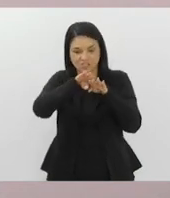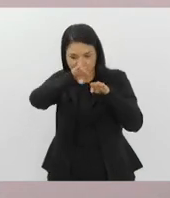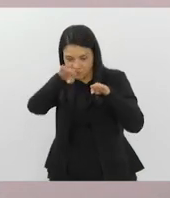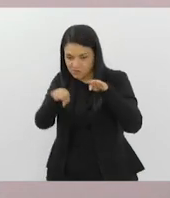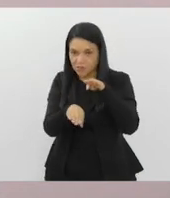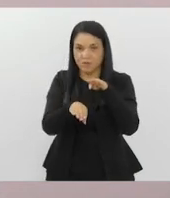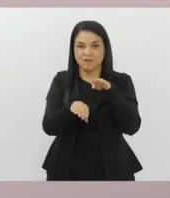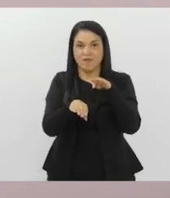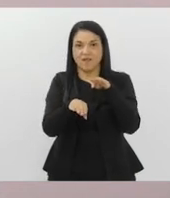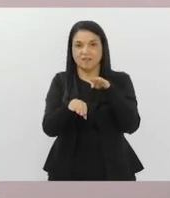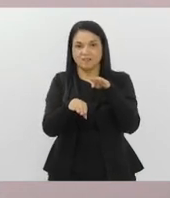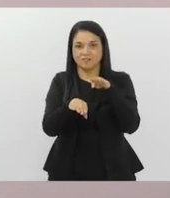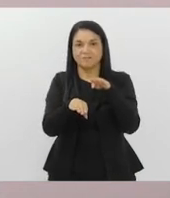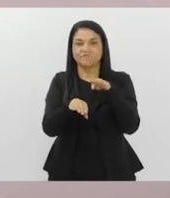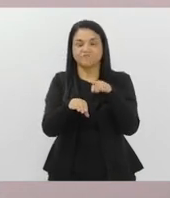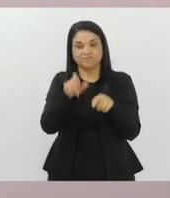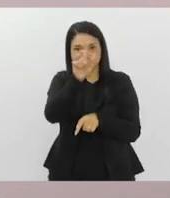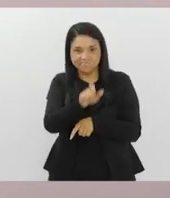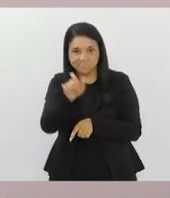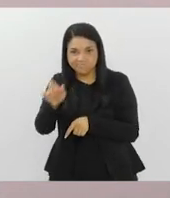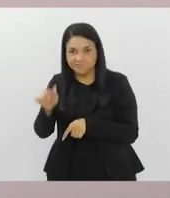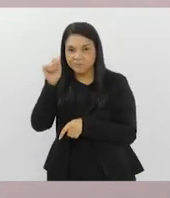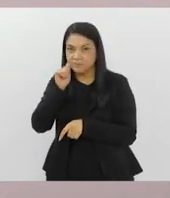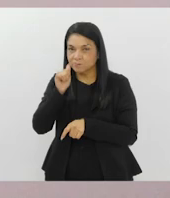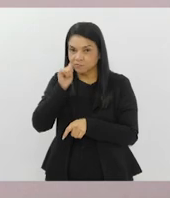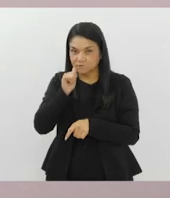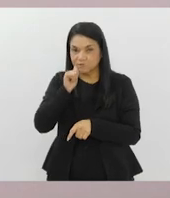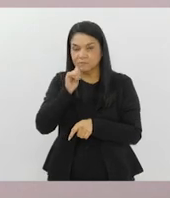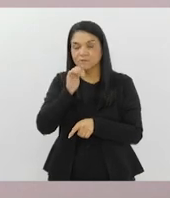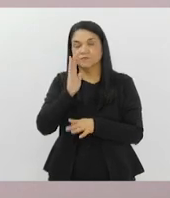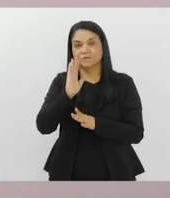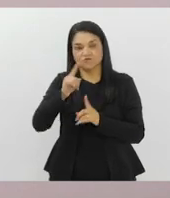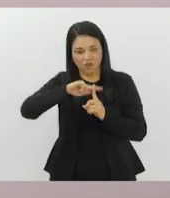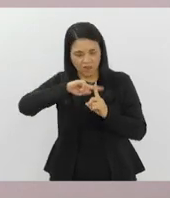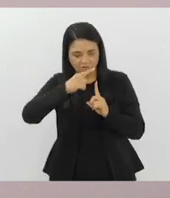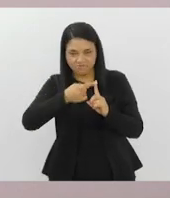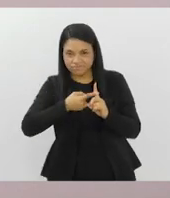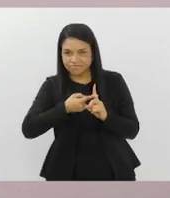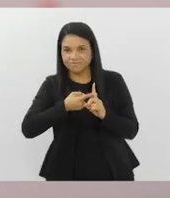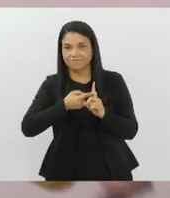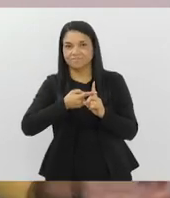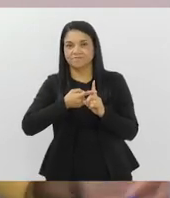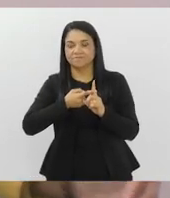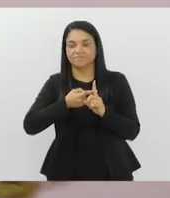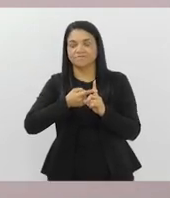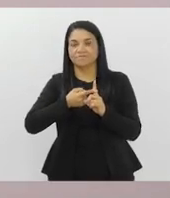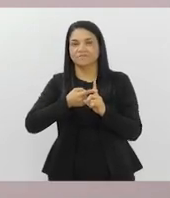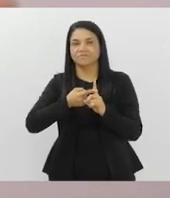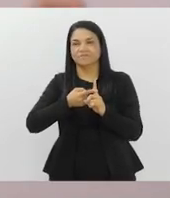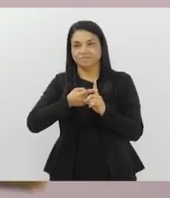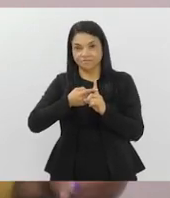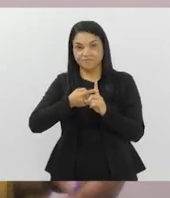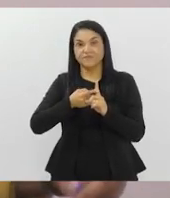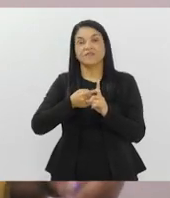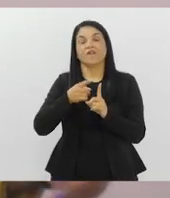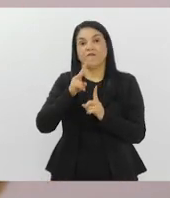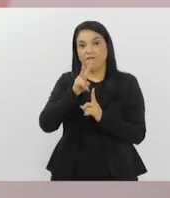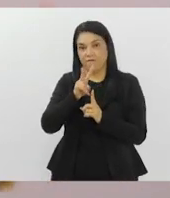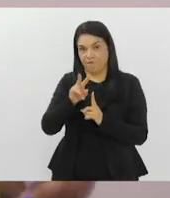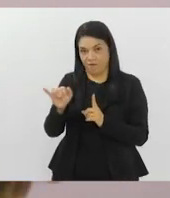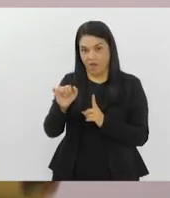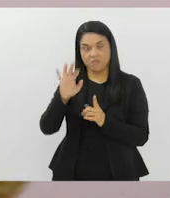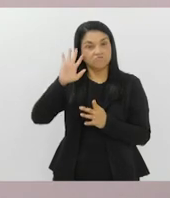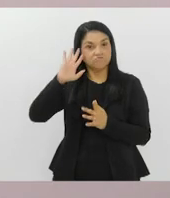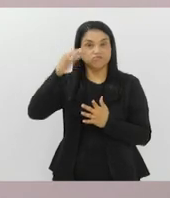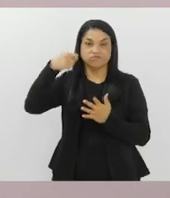que atravessam as nossas mulheres, que atravessam as pessoas que gestam, também, lá na ponta, vai definir se essa